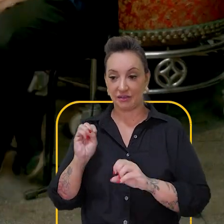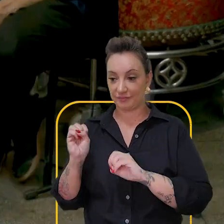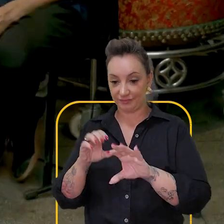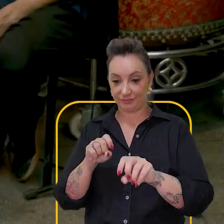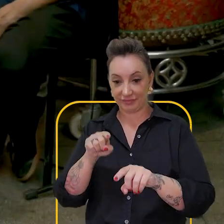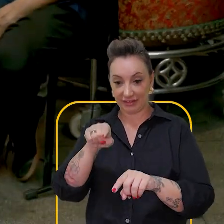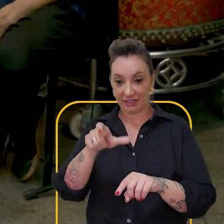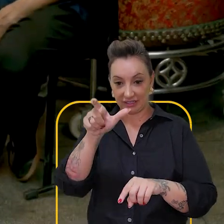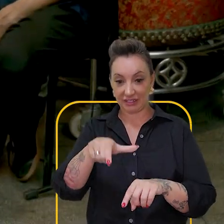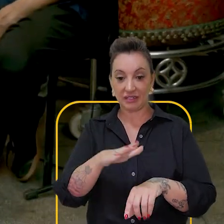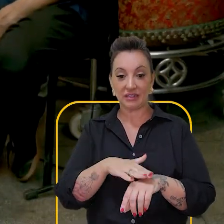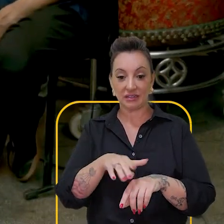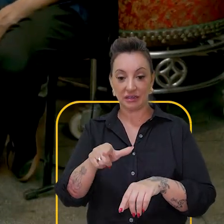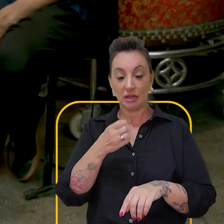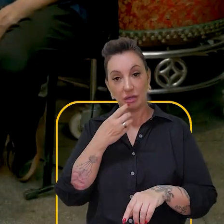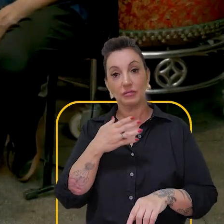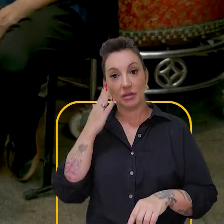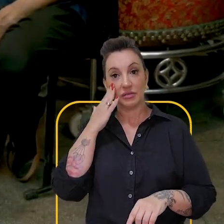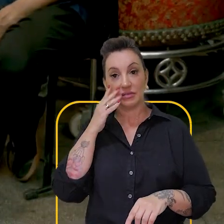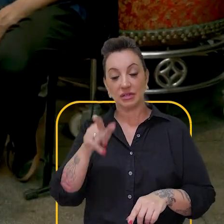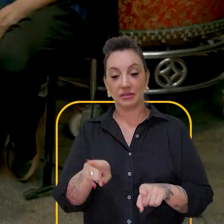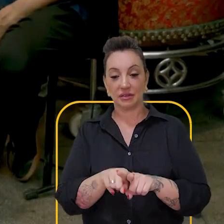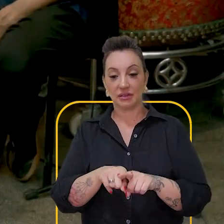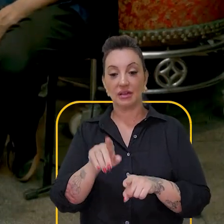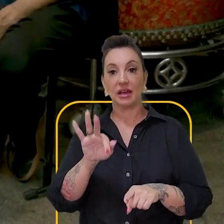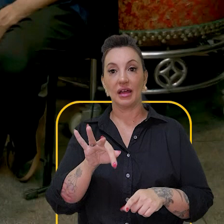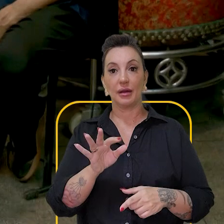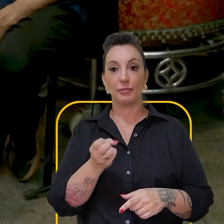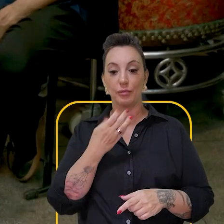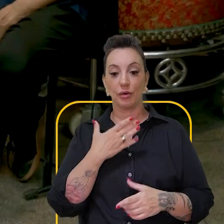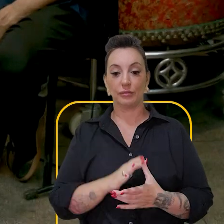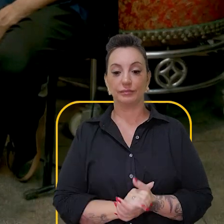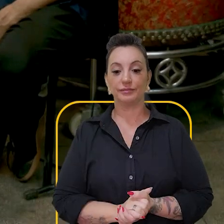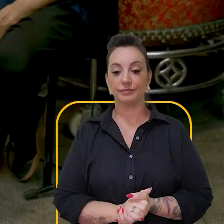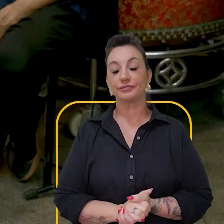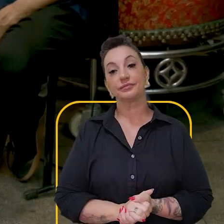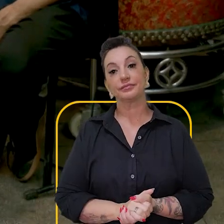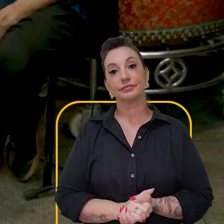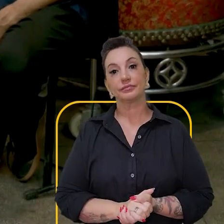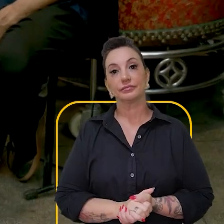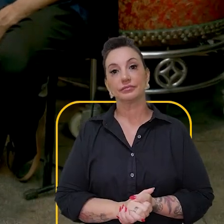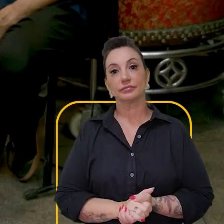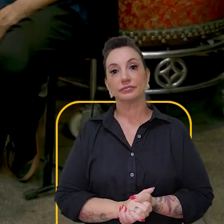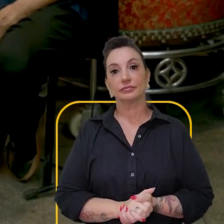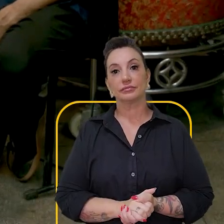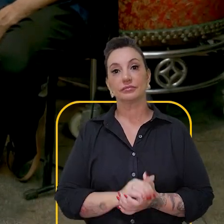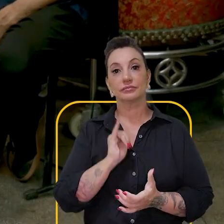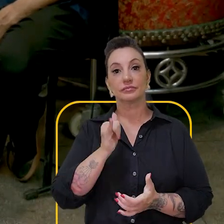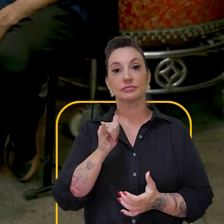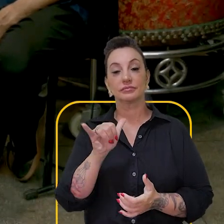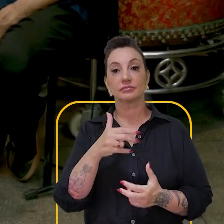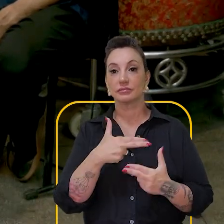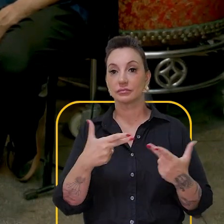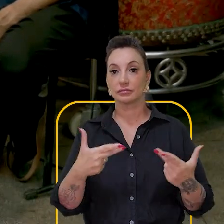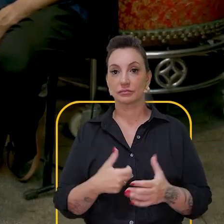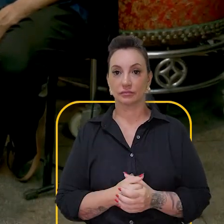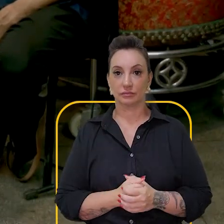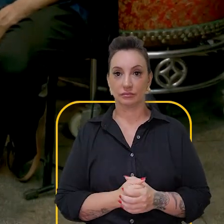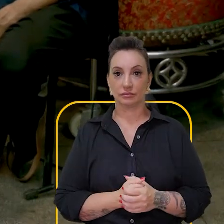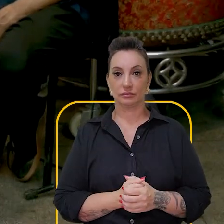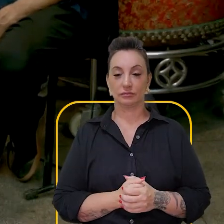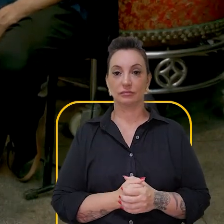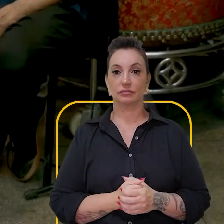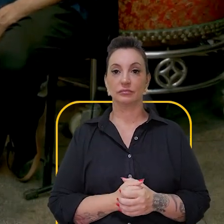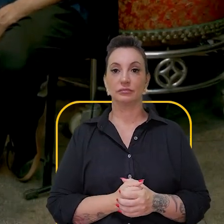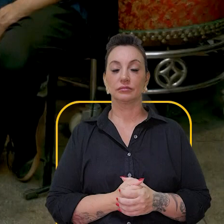eu queria falar uma outra coisa do do do mestre Nereu né Tem muita gente que teve vínculo